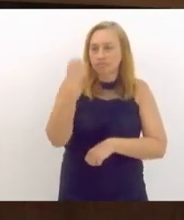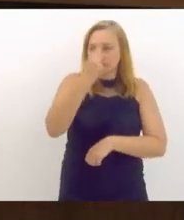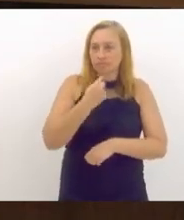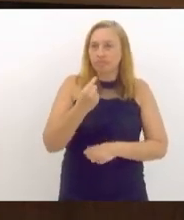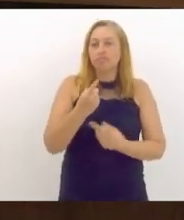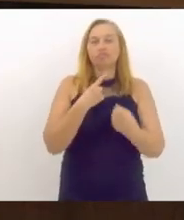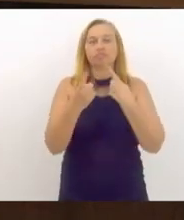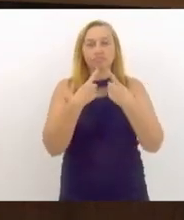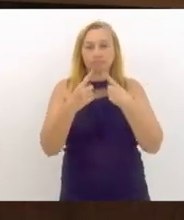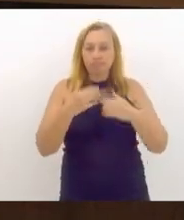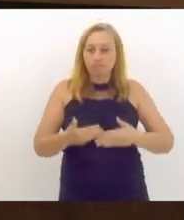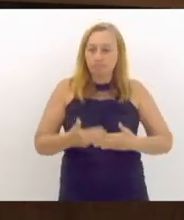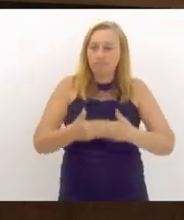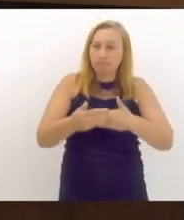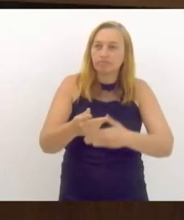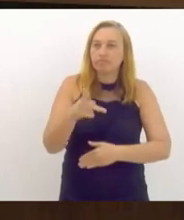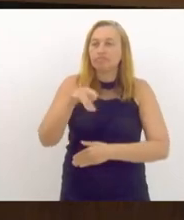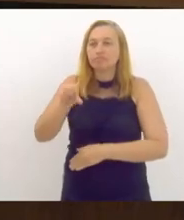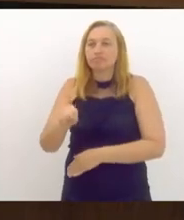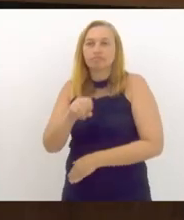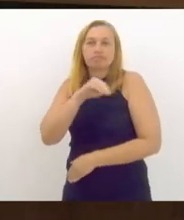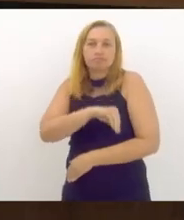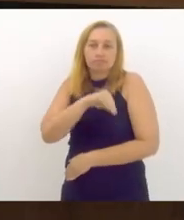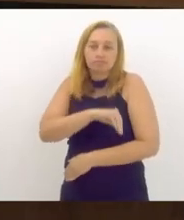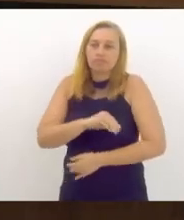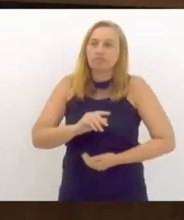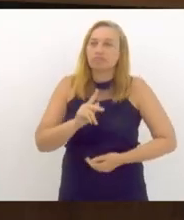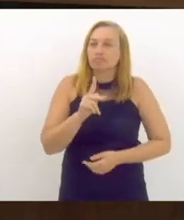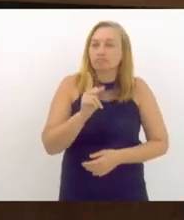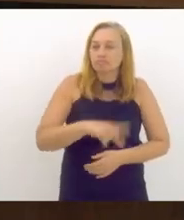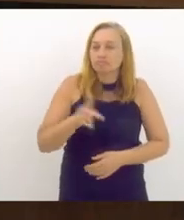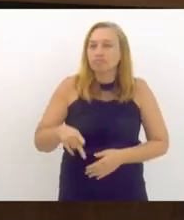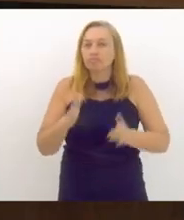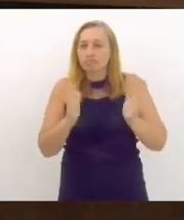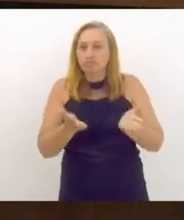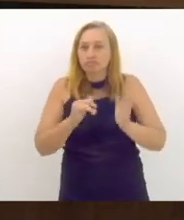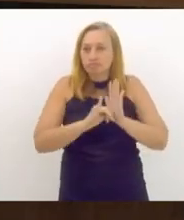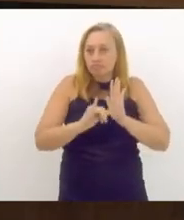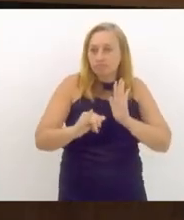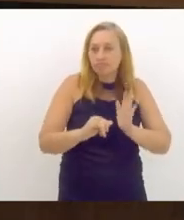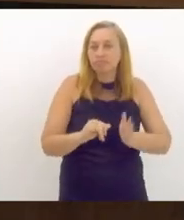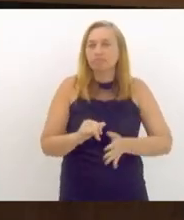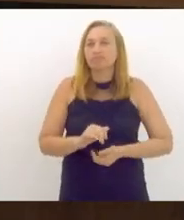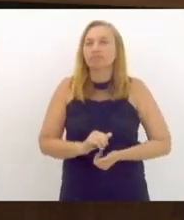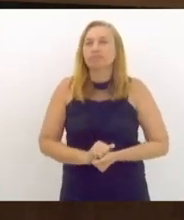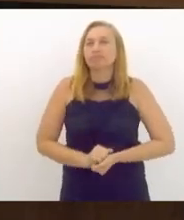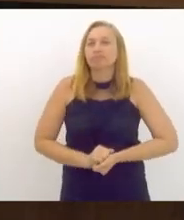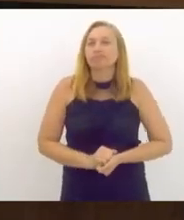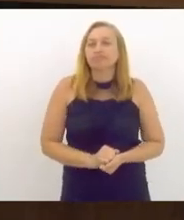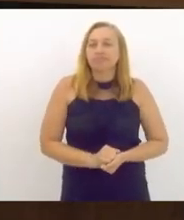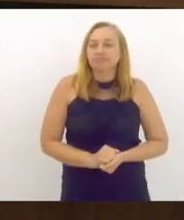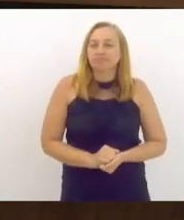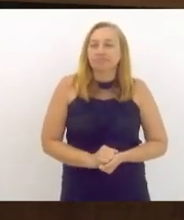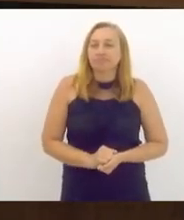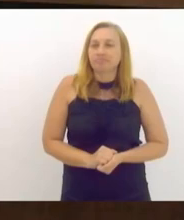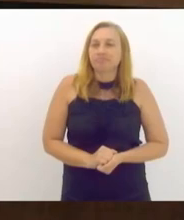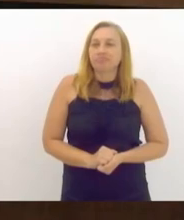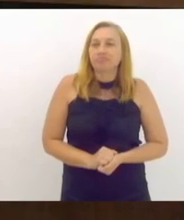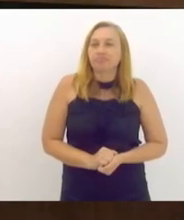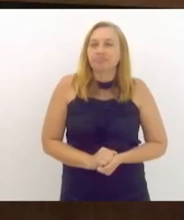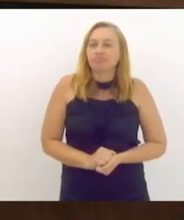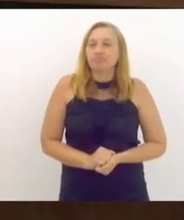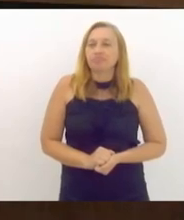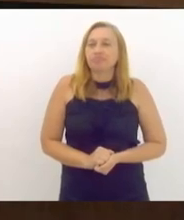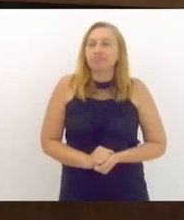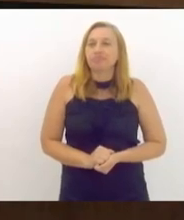precisa avançar na questão do peso nacional do magistério. Hoje saiu publicado em Diário Oficial adicional de